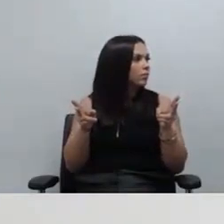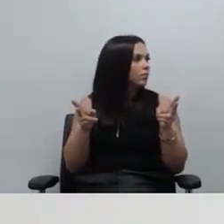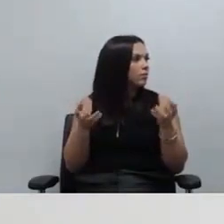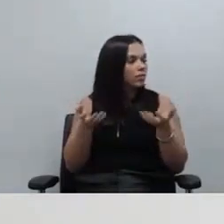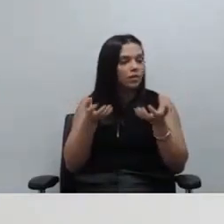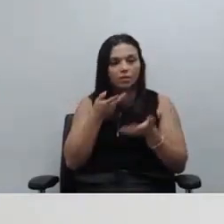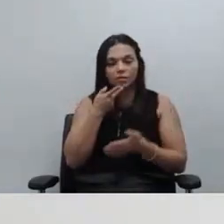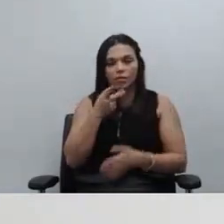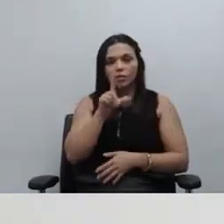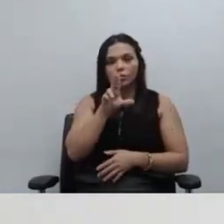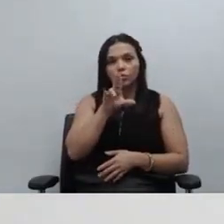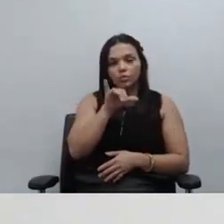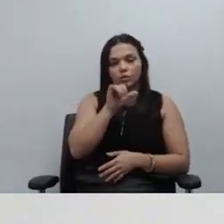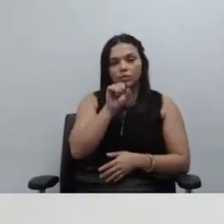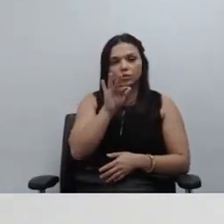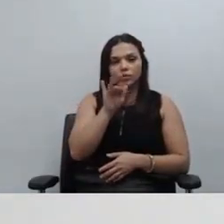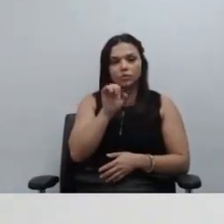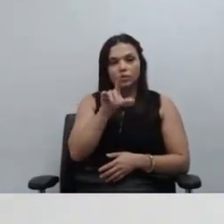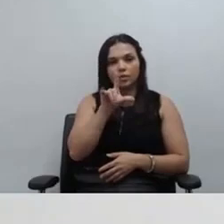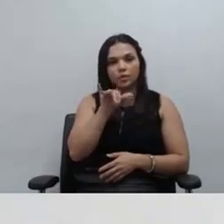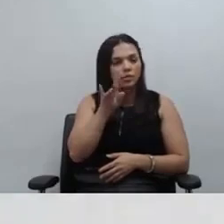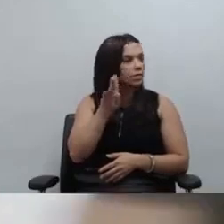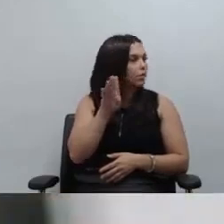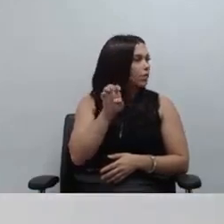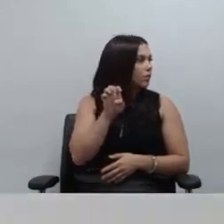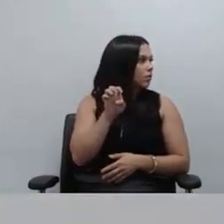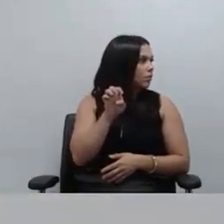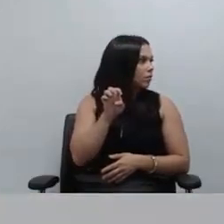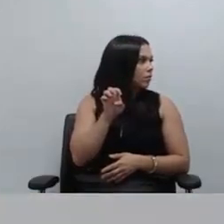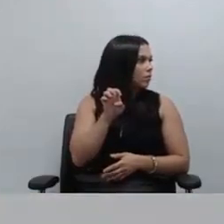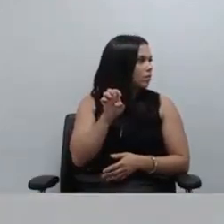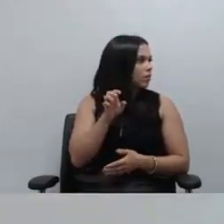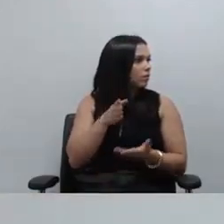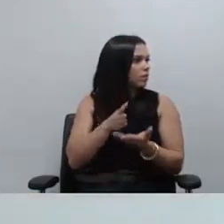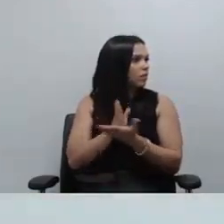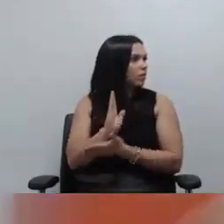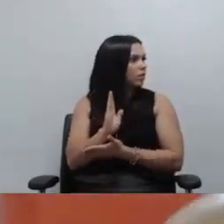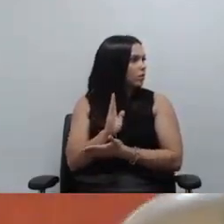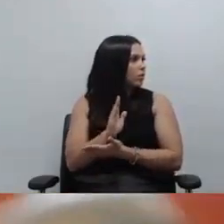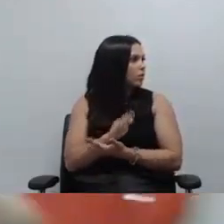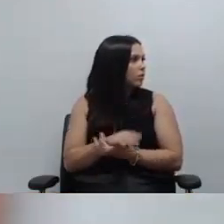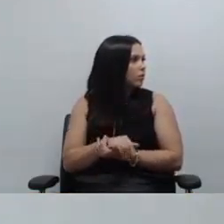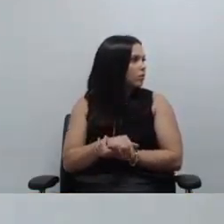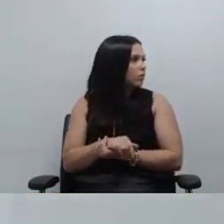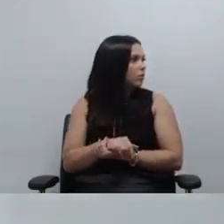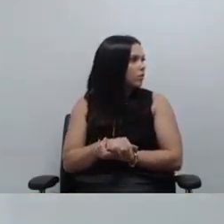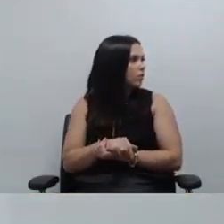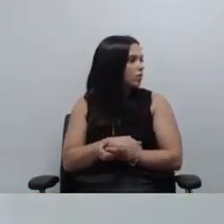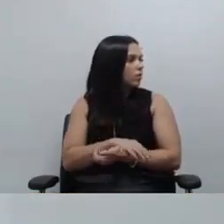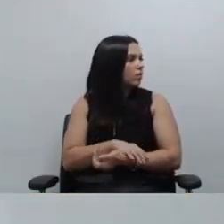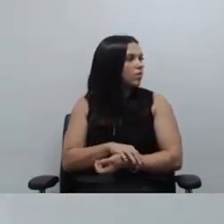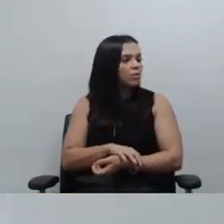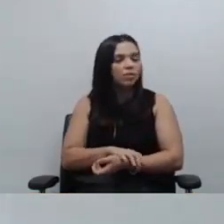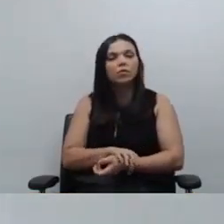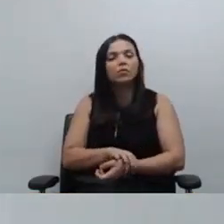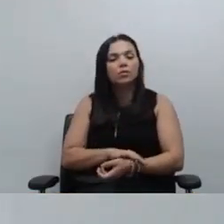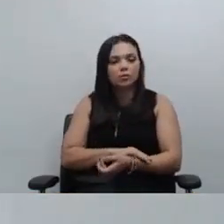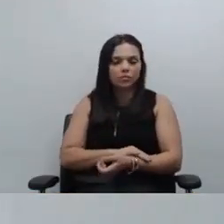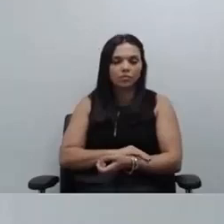manifestar? Obrigado, presidente. Está aprovado. Ele pediu a palavra após votação.